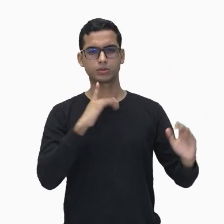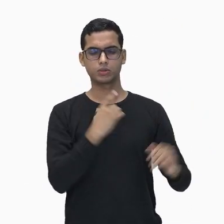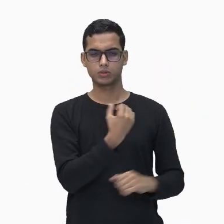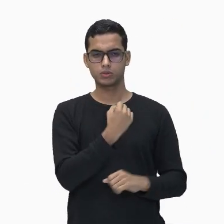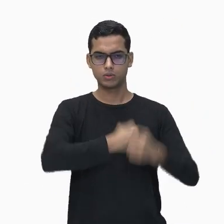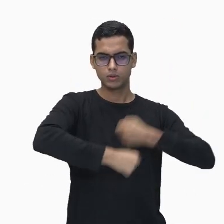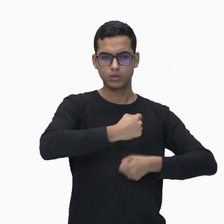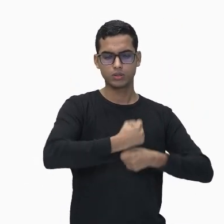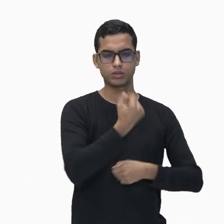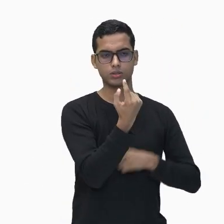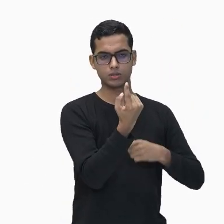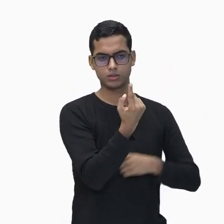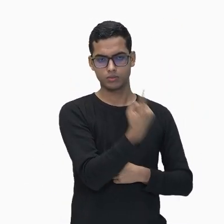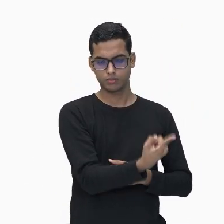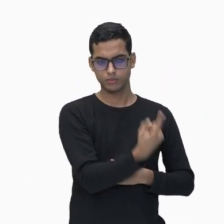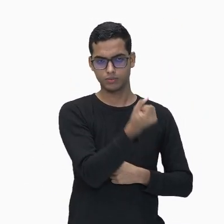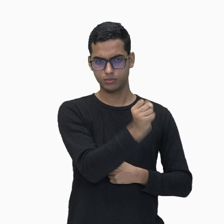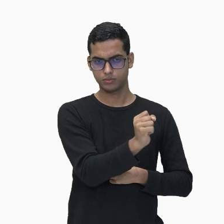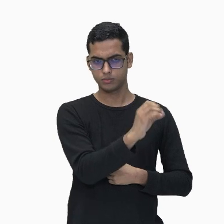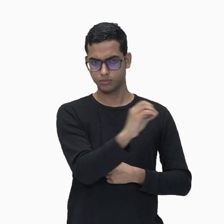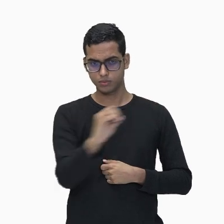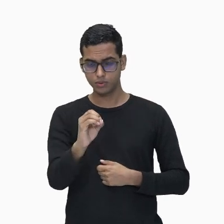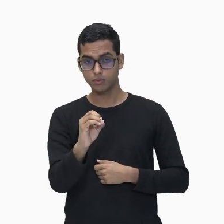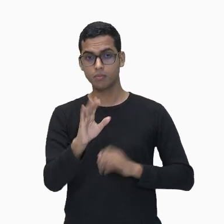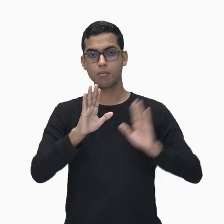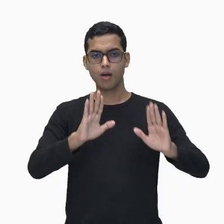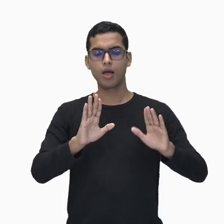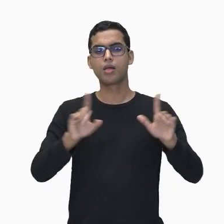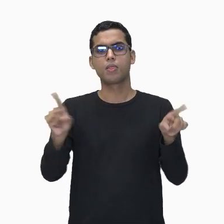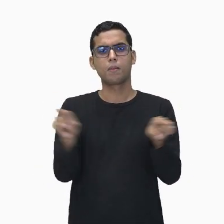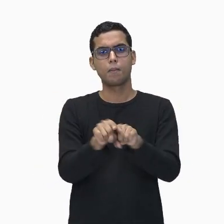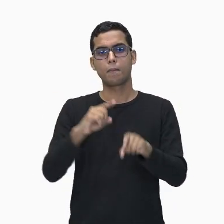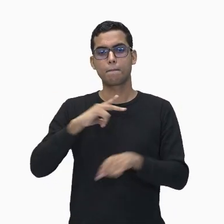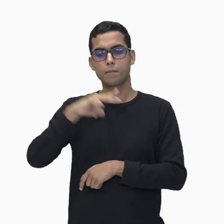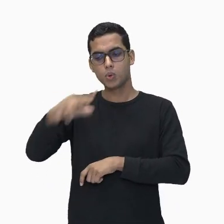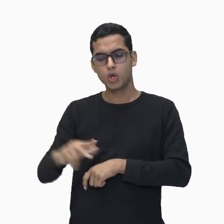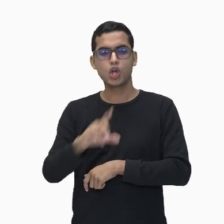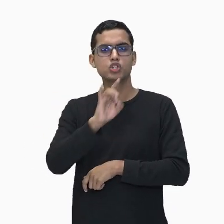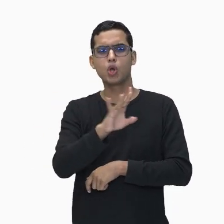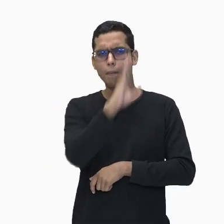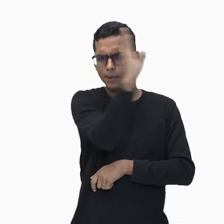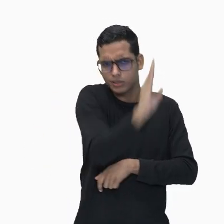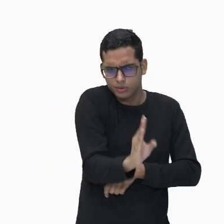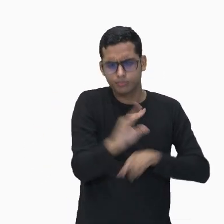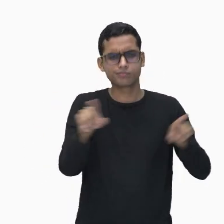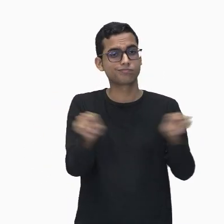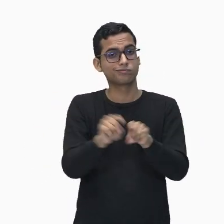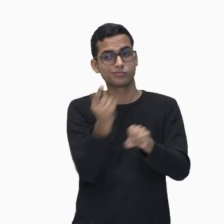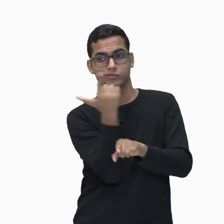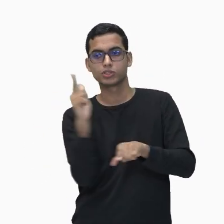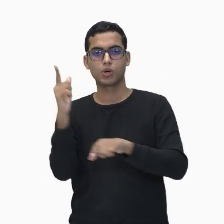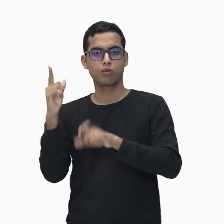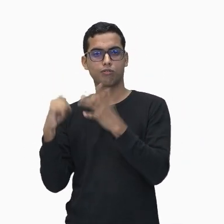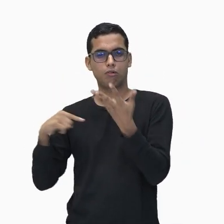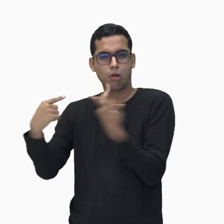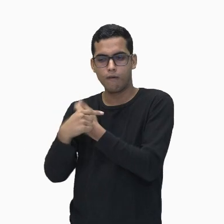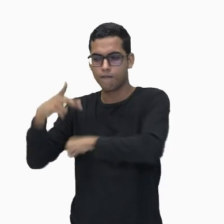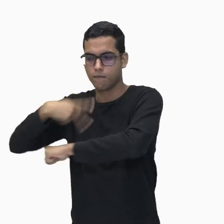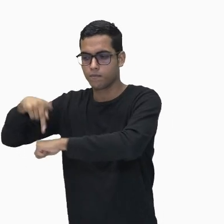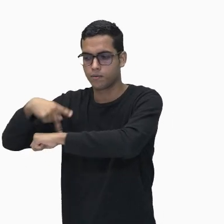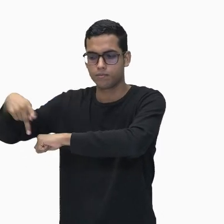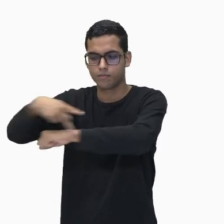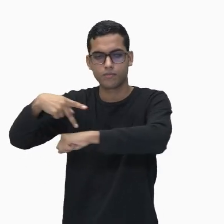né? Porém, Portugal não tinha apenas o Brasil como colônia, tá? Ainda persistiram muitas colônias